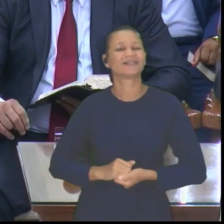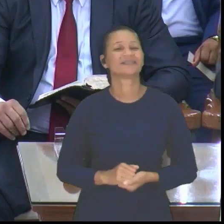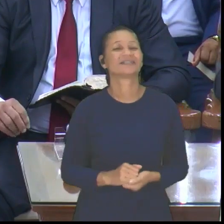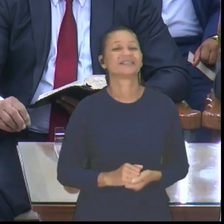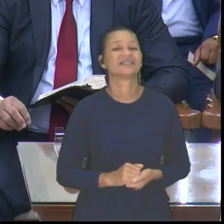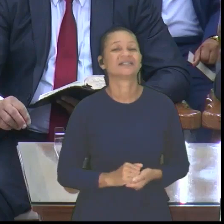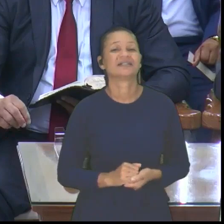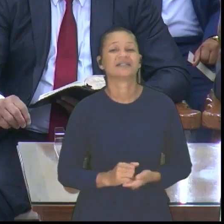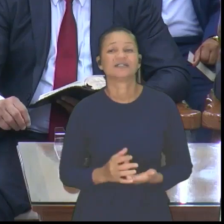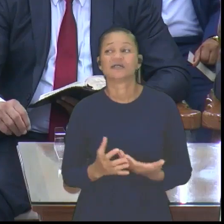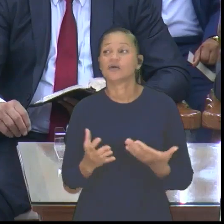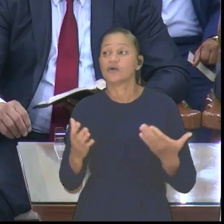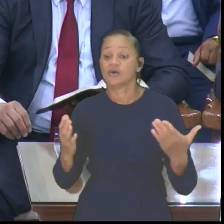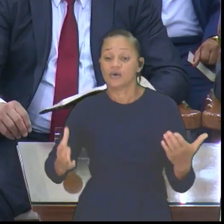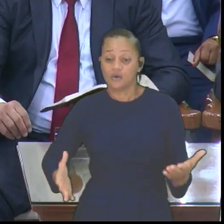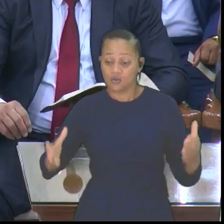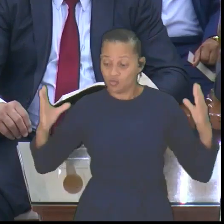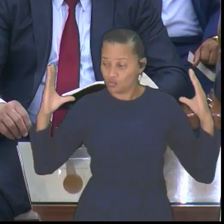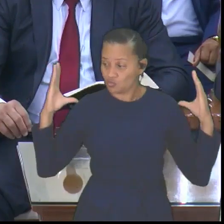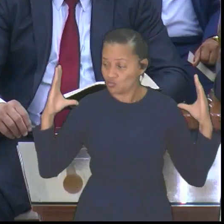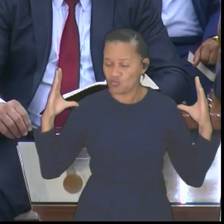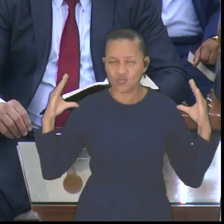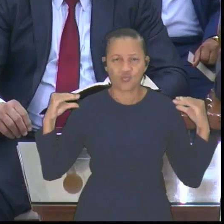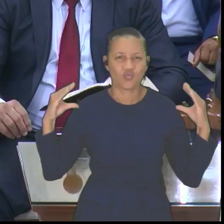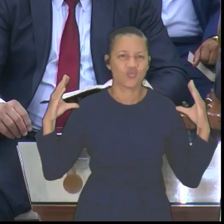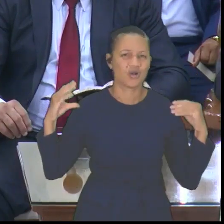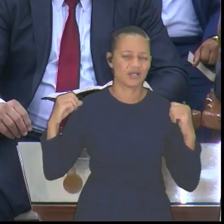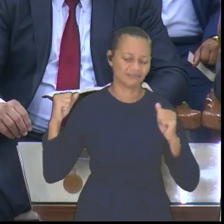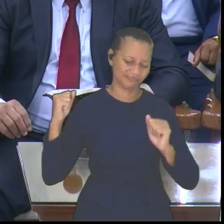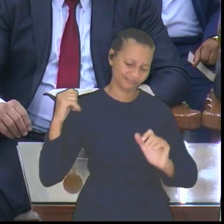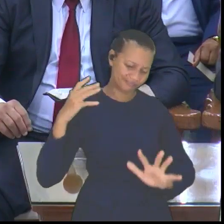E disse o anjo: cinge-te,